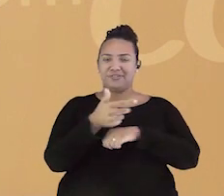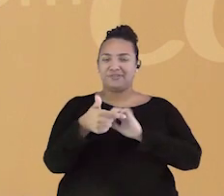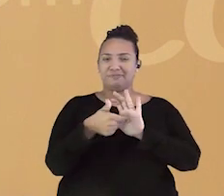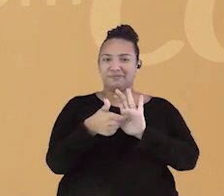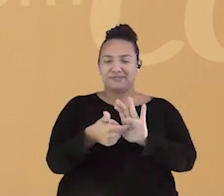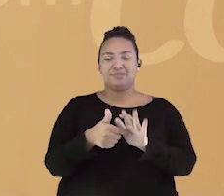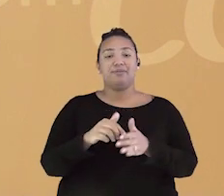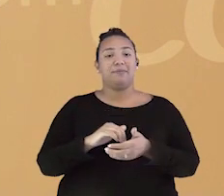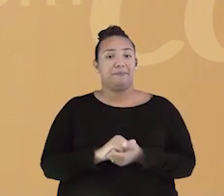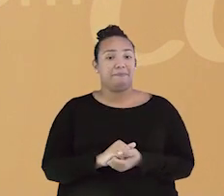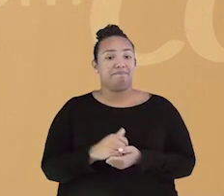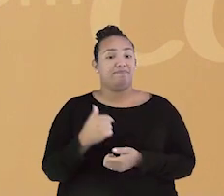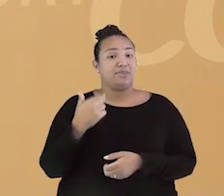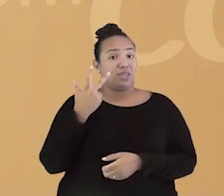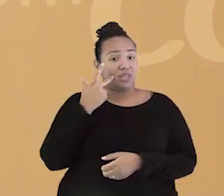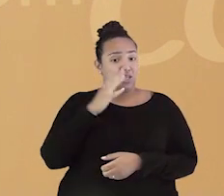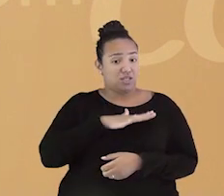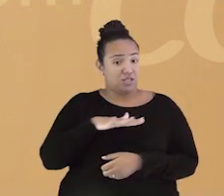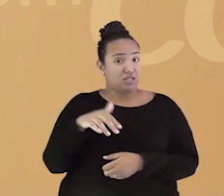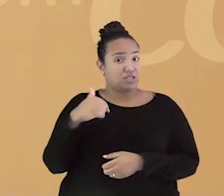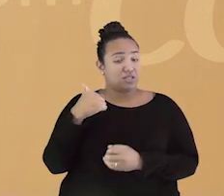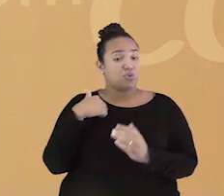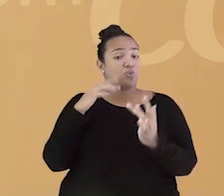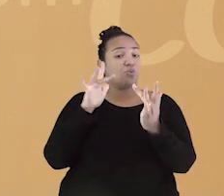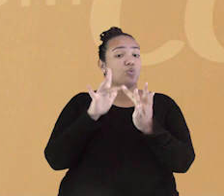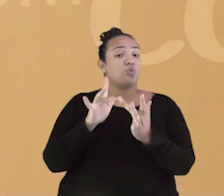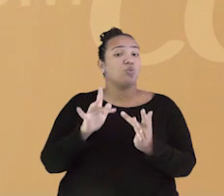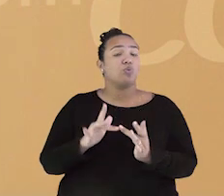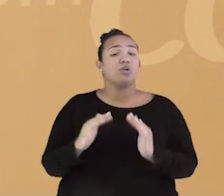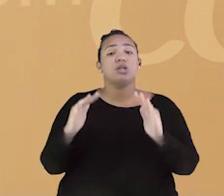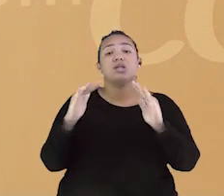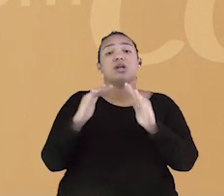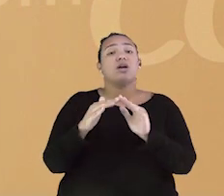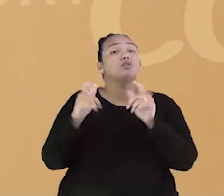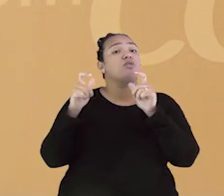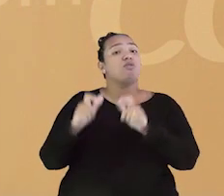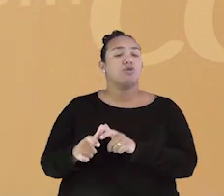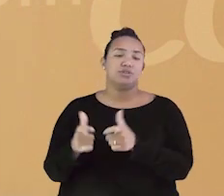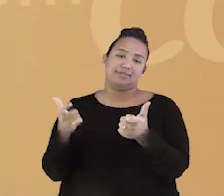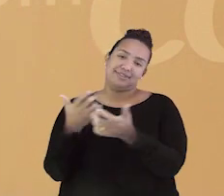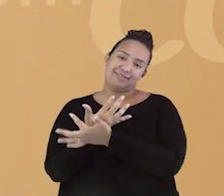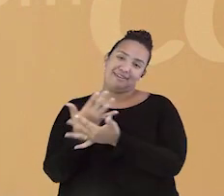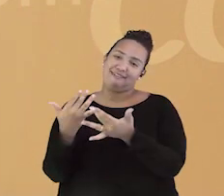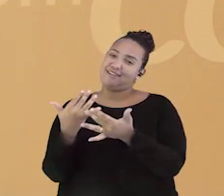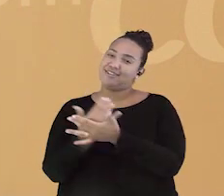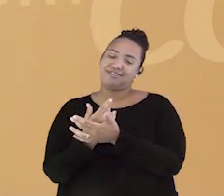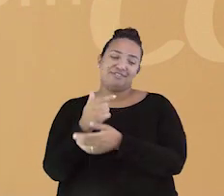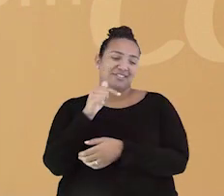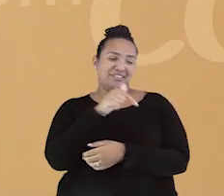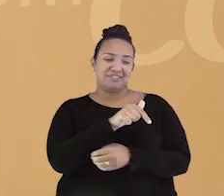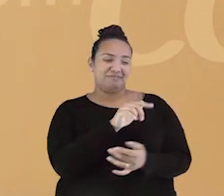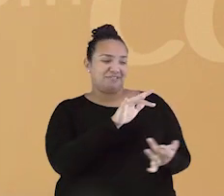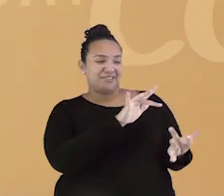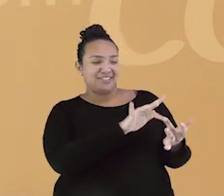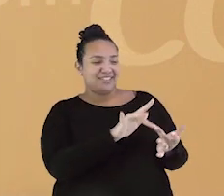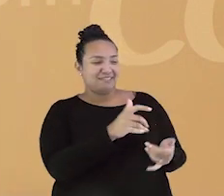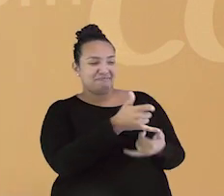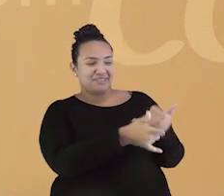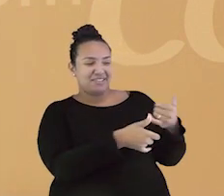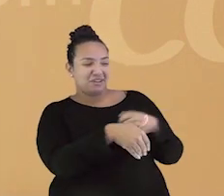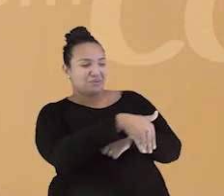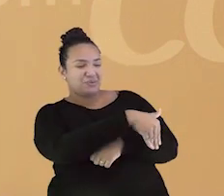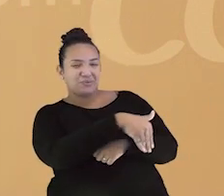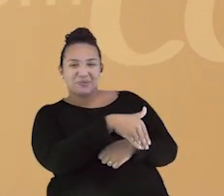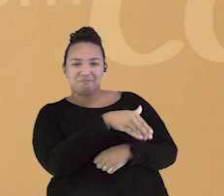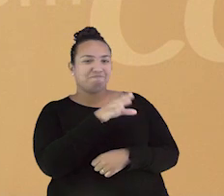As crianças que eu tenho mais contato moram em uma zona urbana e, por isso, não têm tanto acesso a brincar na rua.